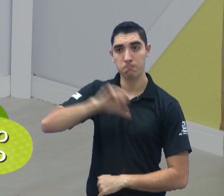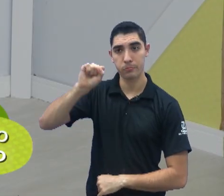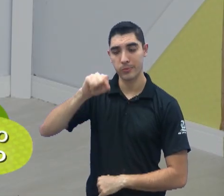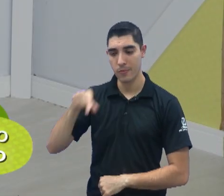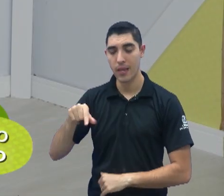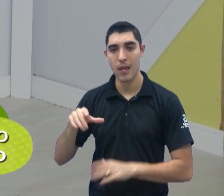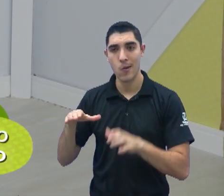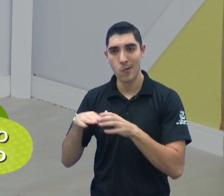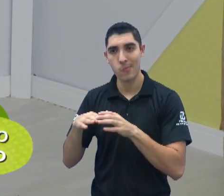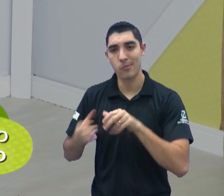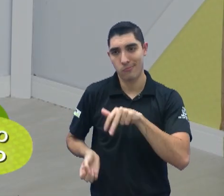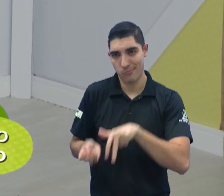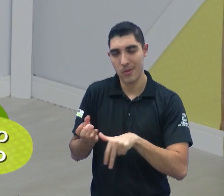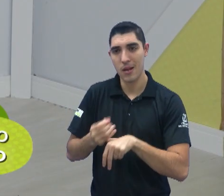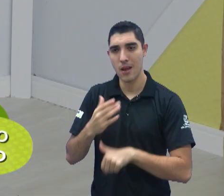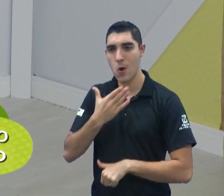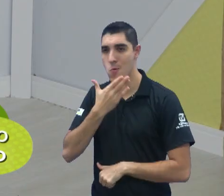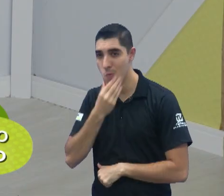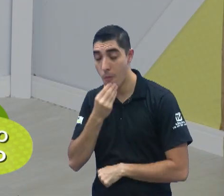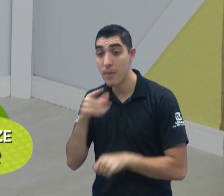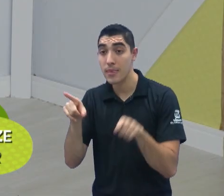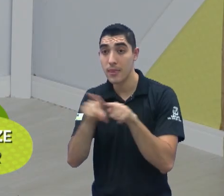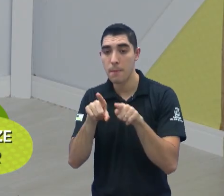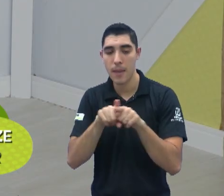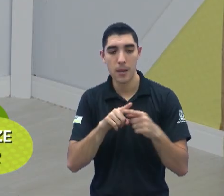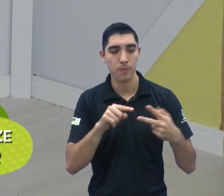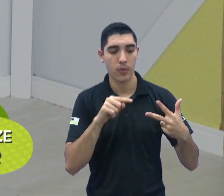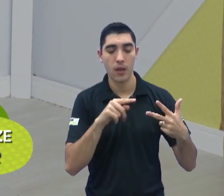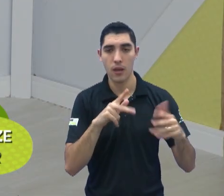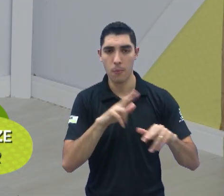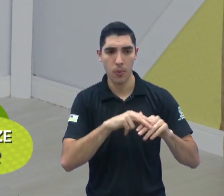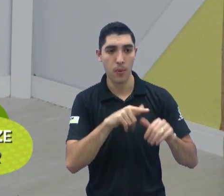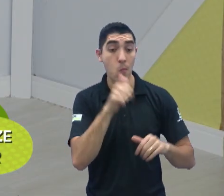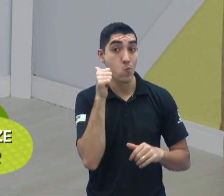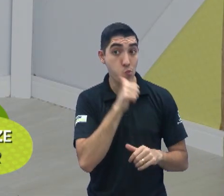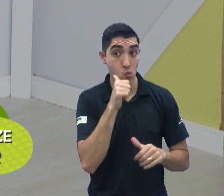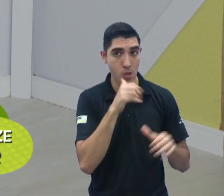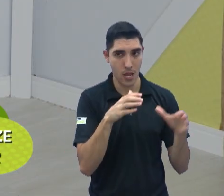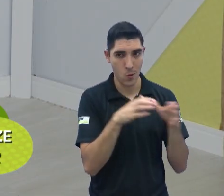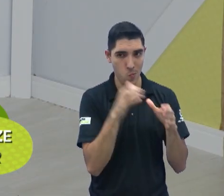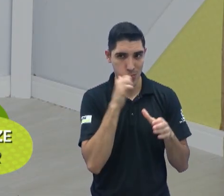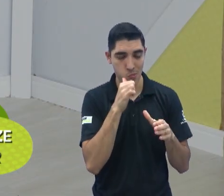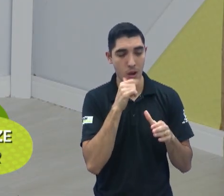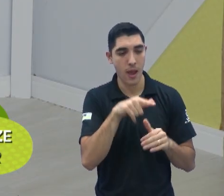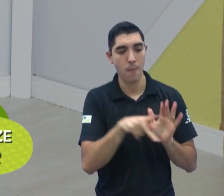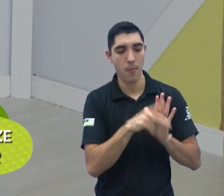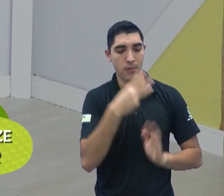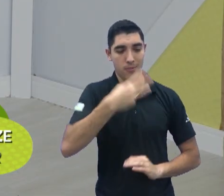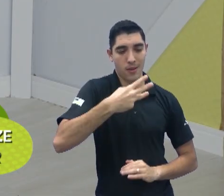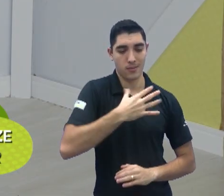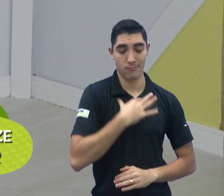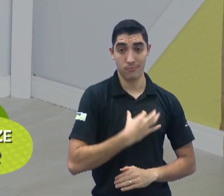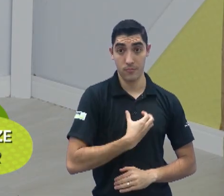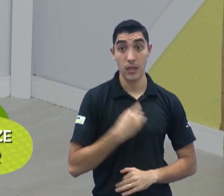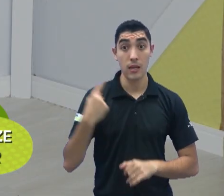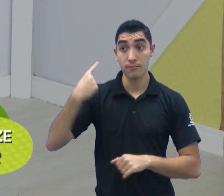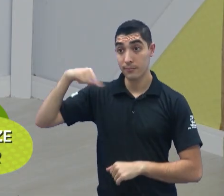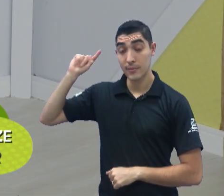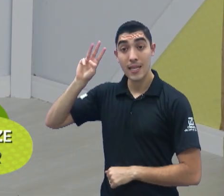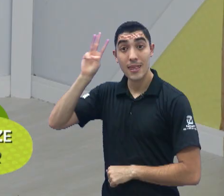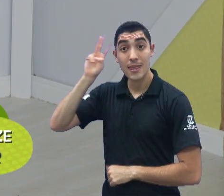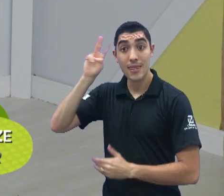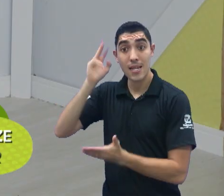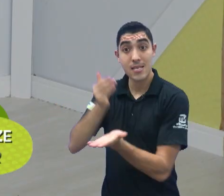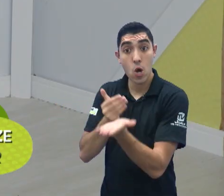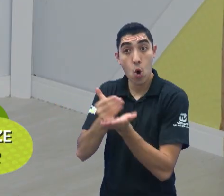e o terceiro na categoria feminino. A competição foi realizada desde terça-feira passada